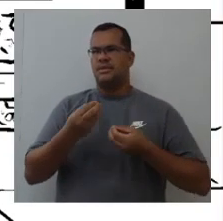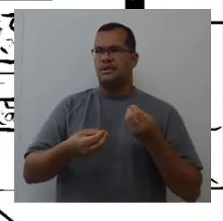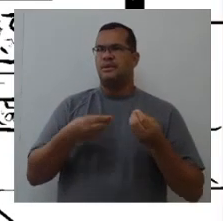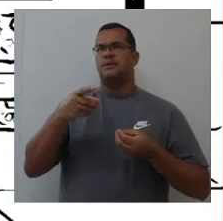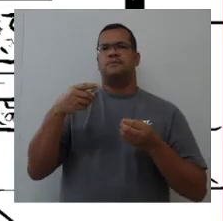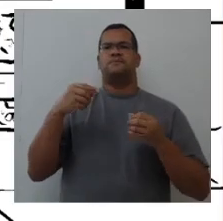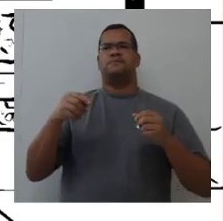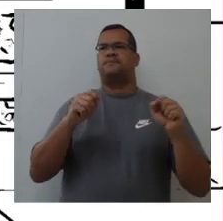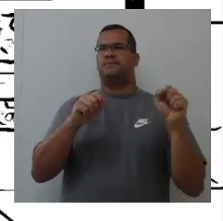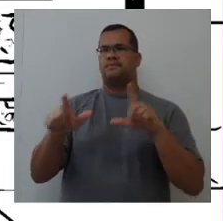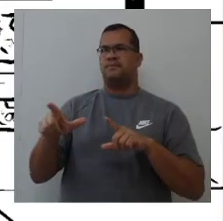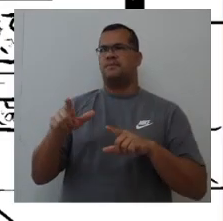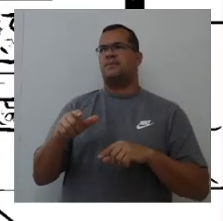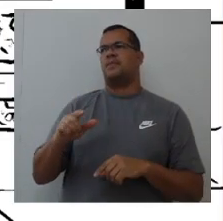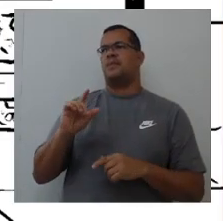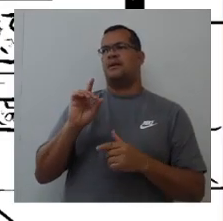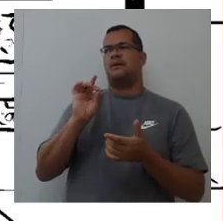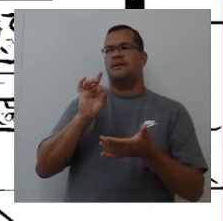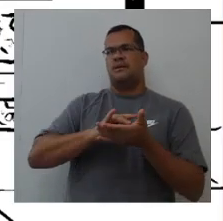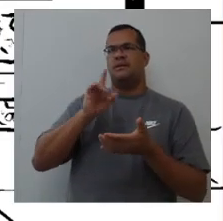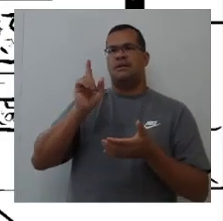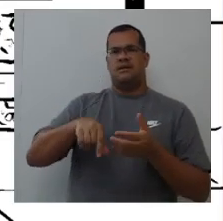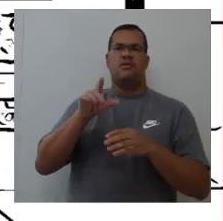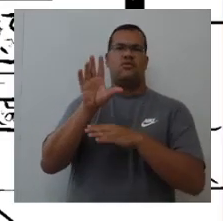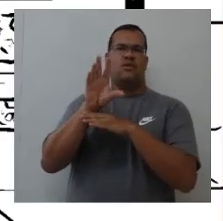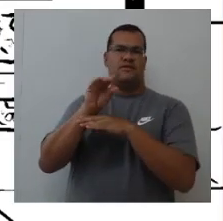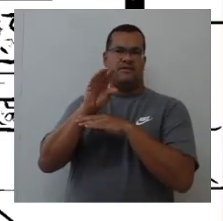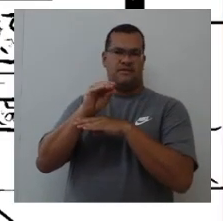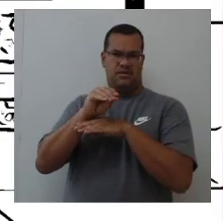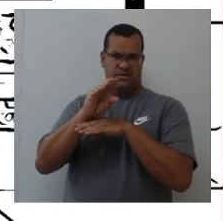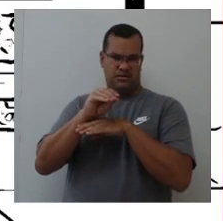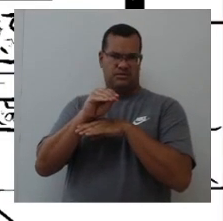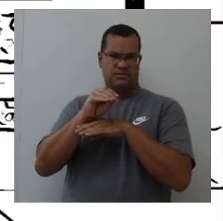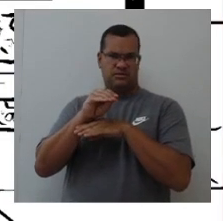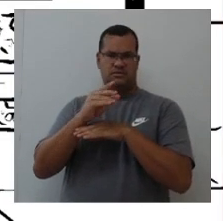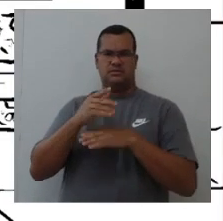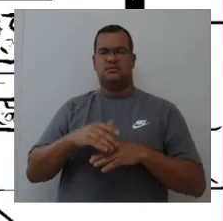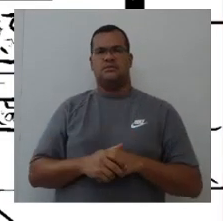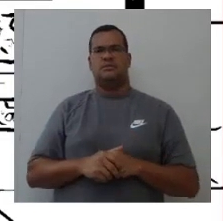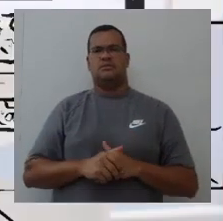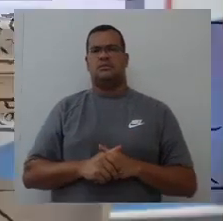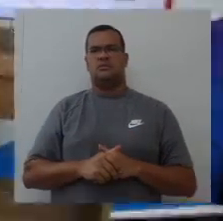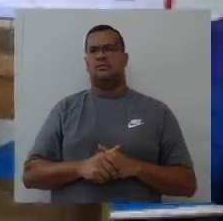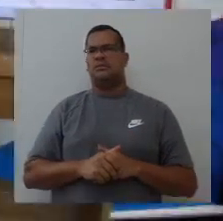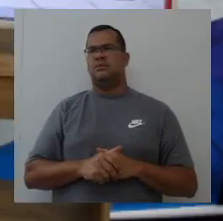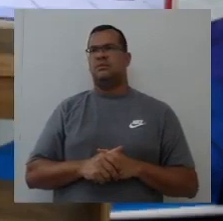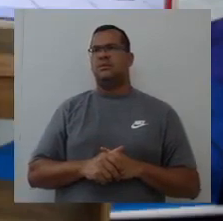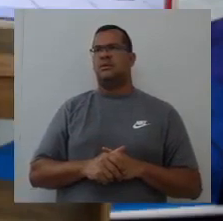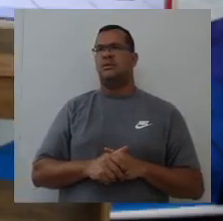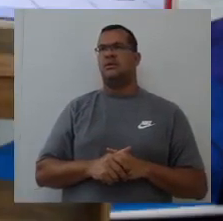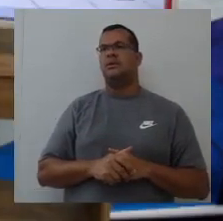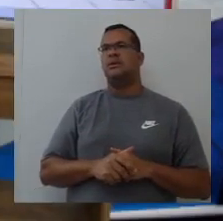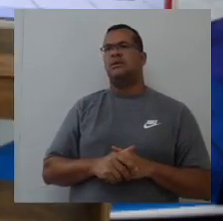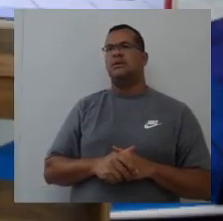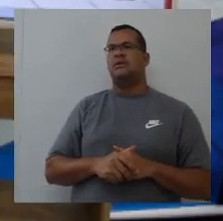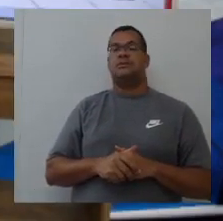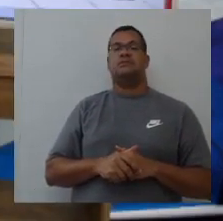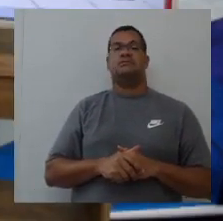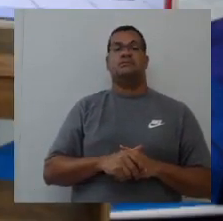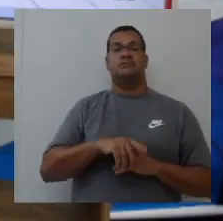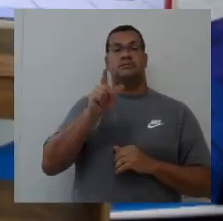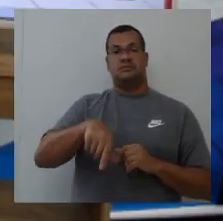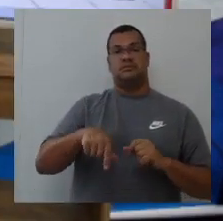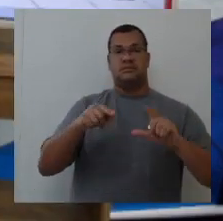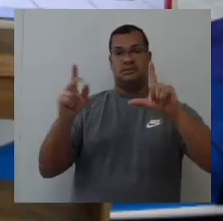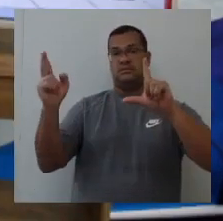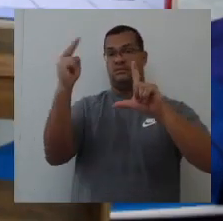com uma imagem que é uma fotografia do nosso dia a dia. Corta para mim, por favor, aqui, produção. Então, essa imagem que